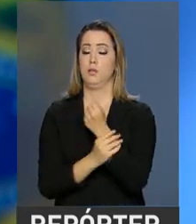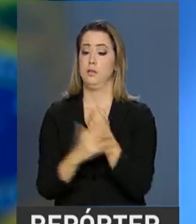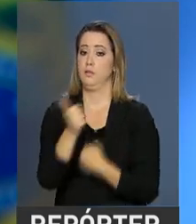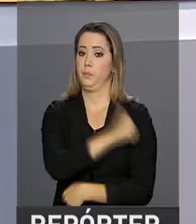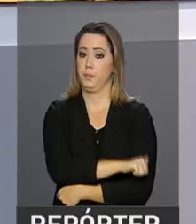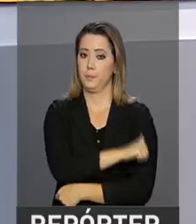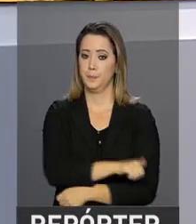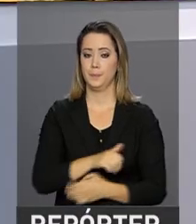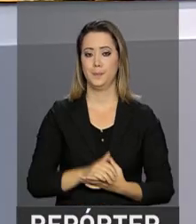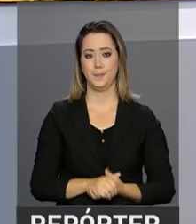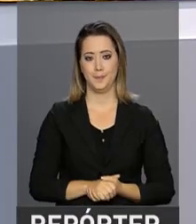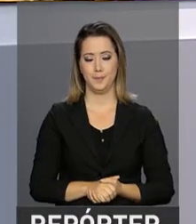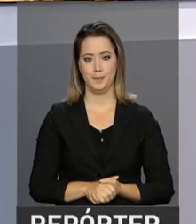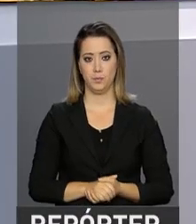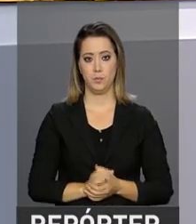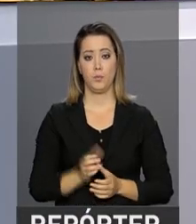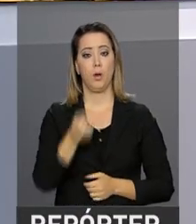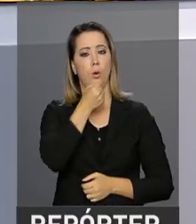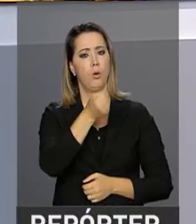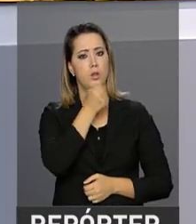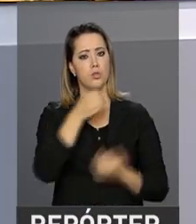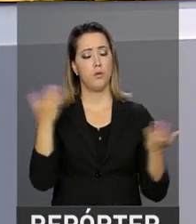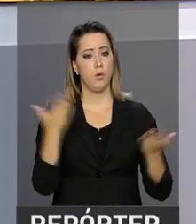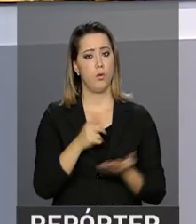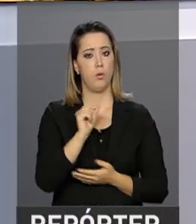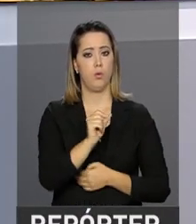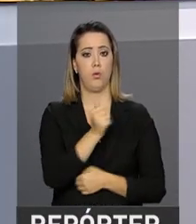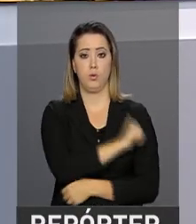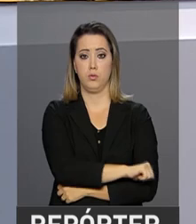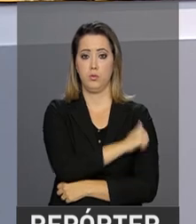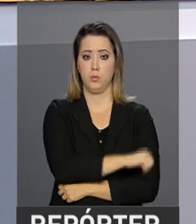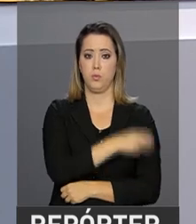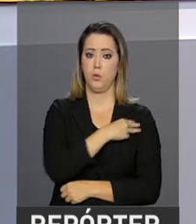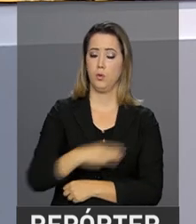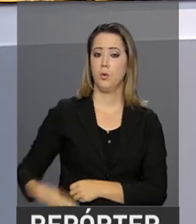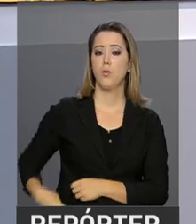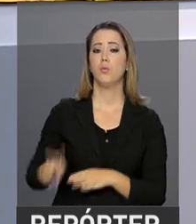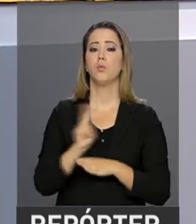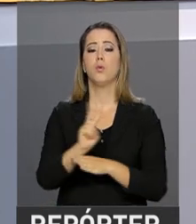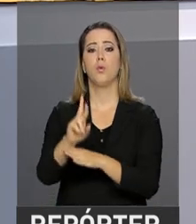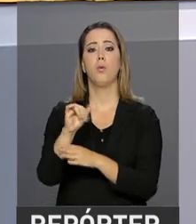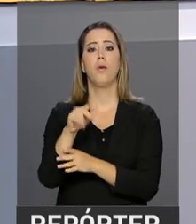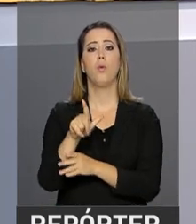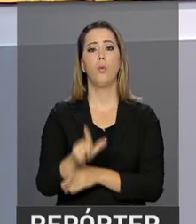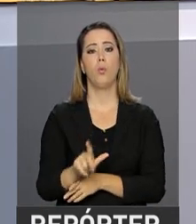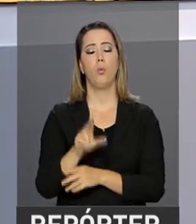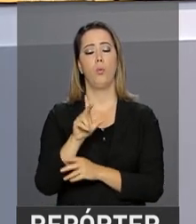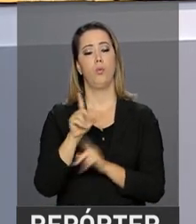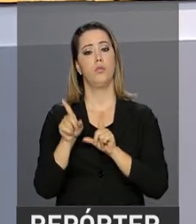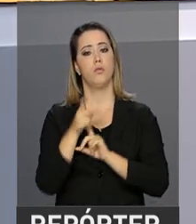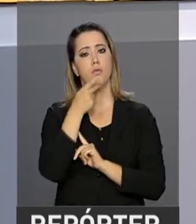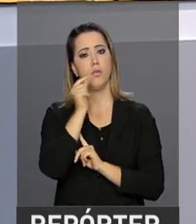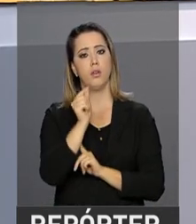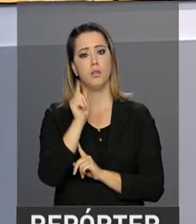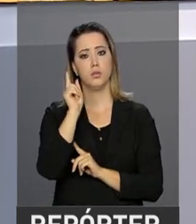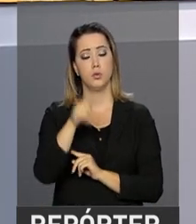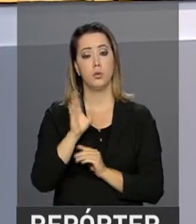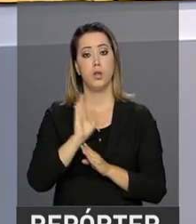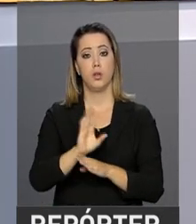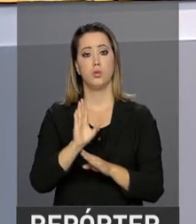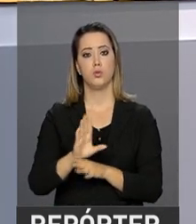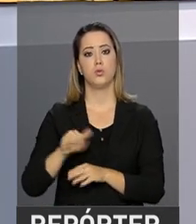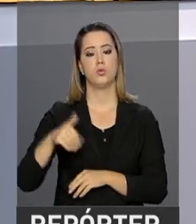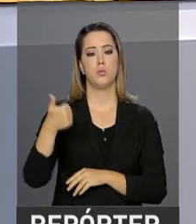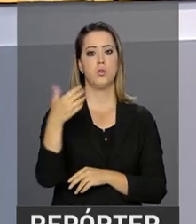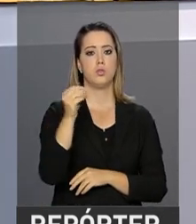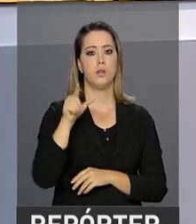no Rio de Janeiro e em coletiva agora a pouco no Rio de Janeiro o ministro da Defesa Raul jugman declarou que o reforço de